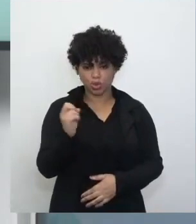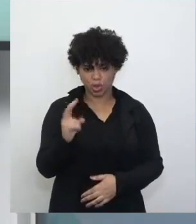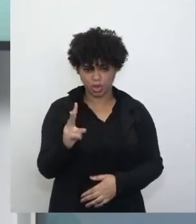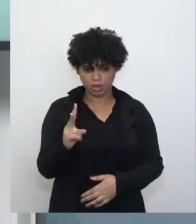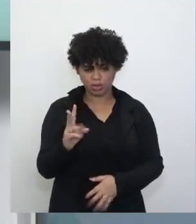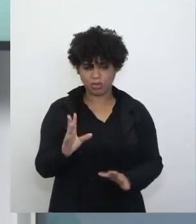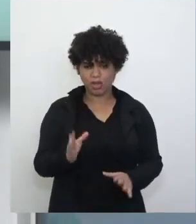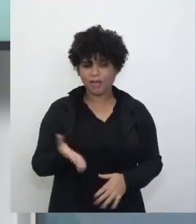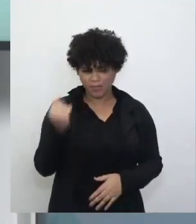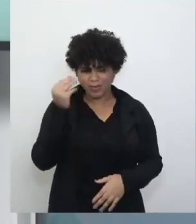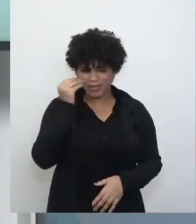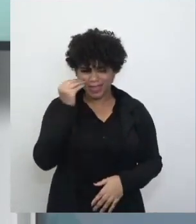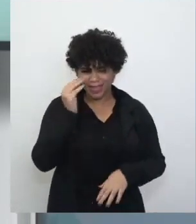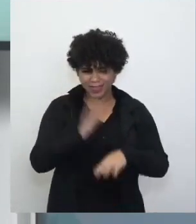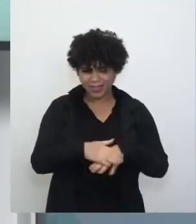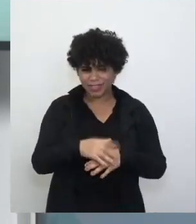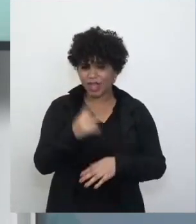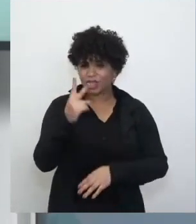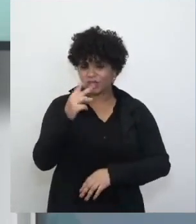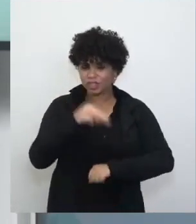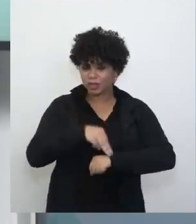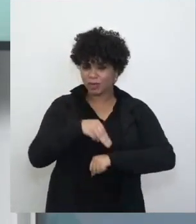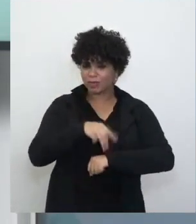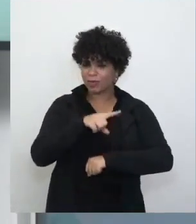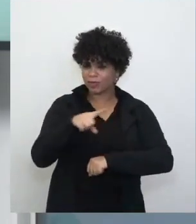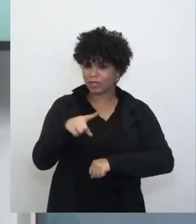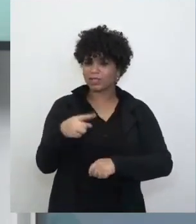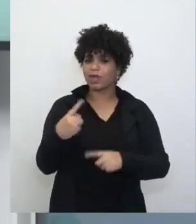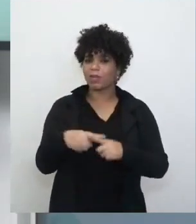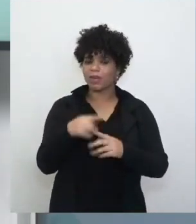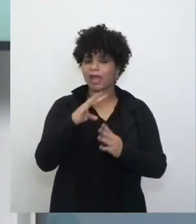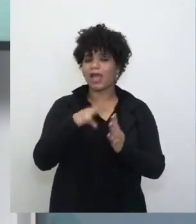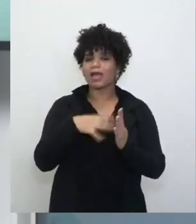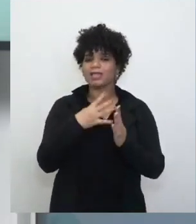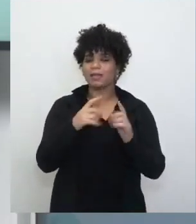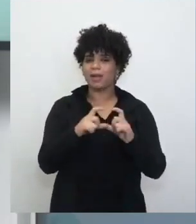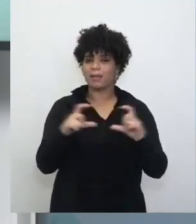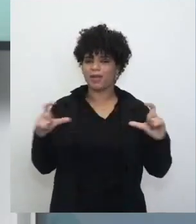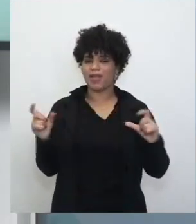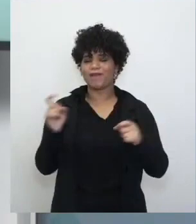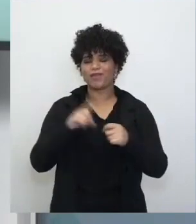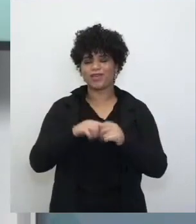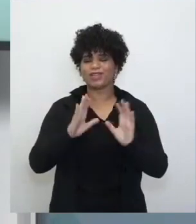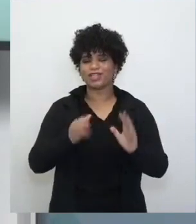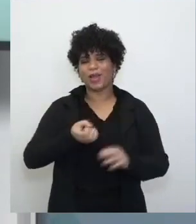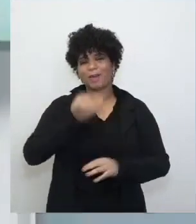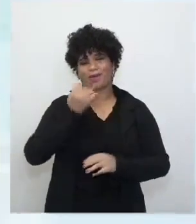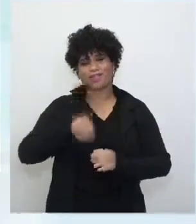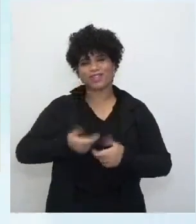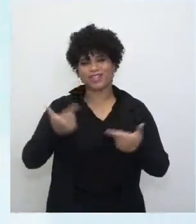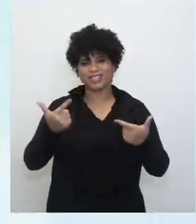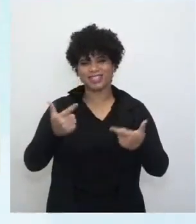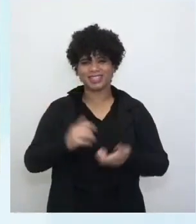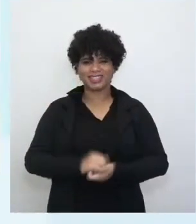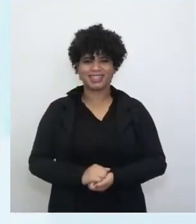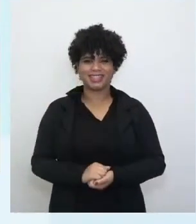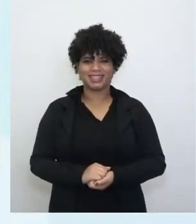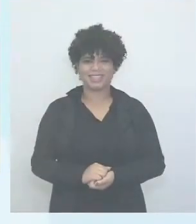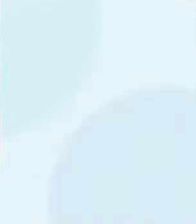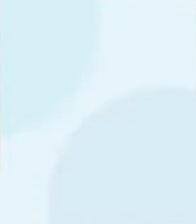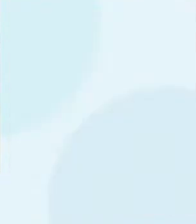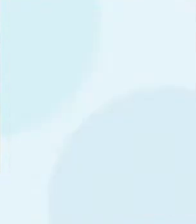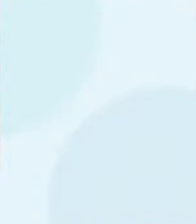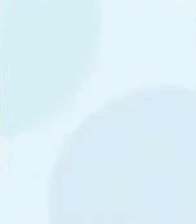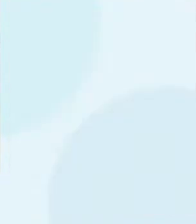Tudo bem? Vamos tentar fazer? Vou dar 2 minutos para vocês, já que essa tabela é um pouquinho maior, e já voltamos. Boa sorte!